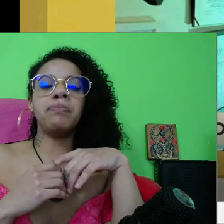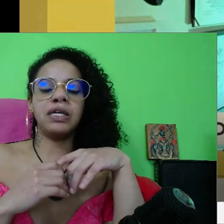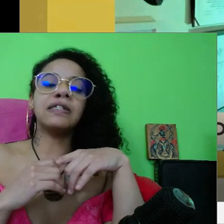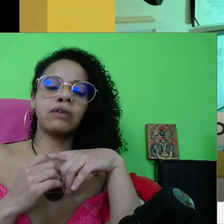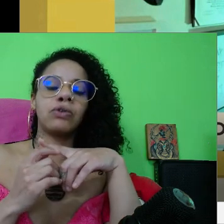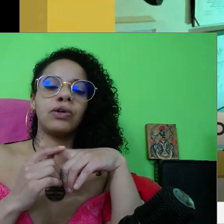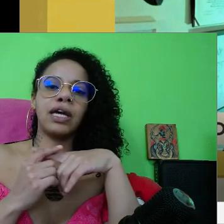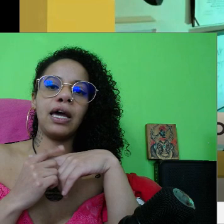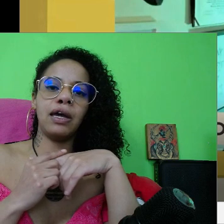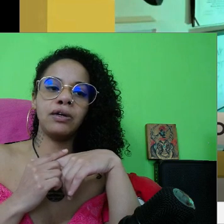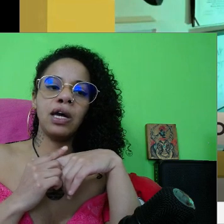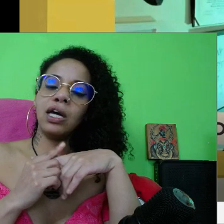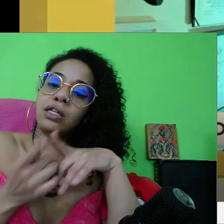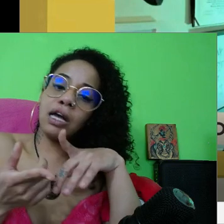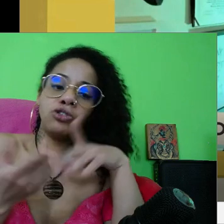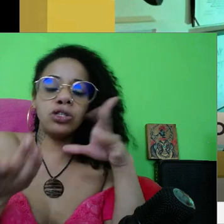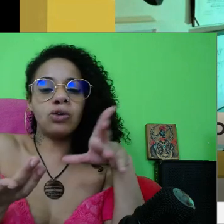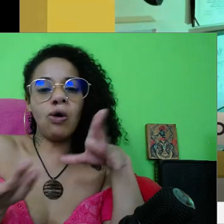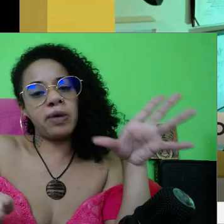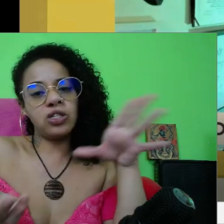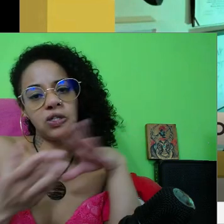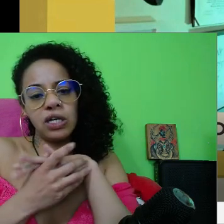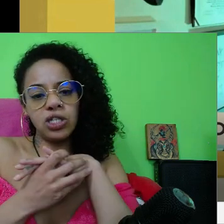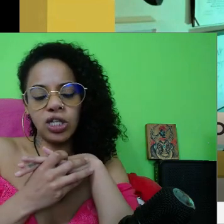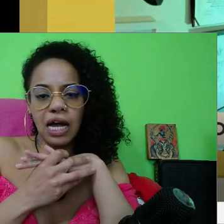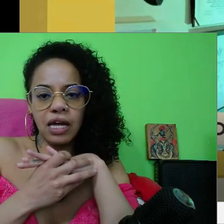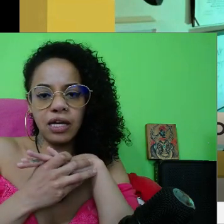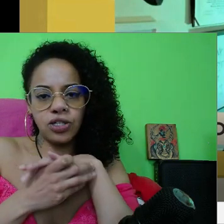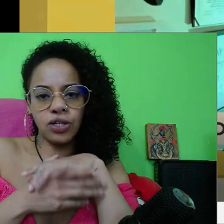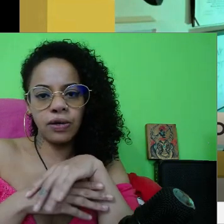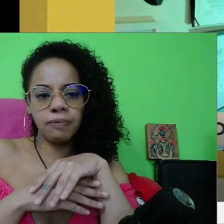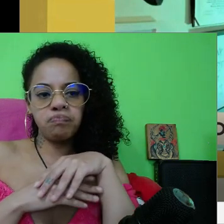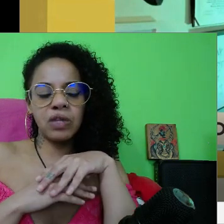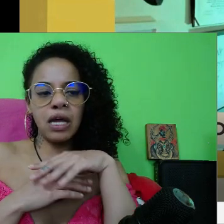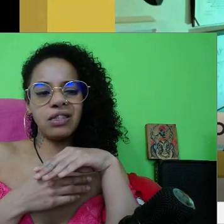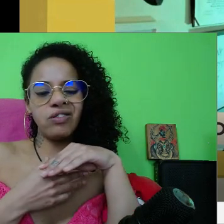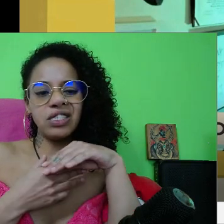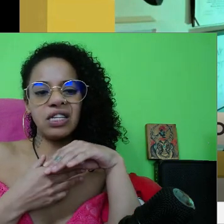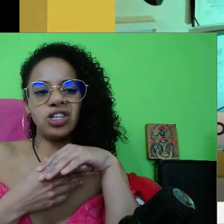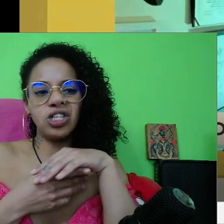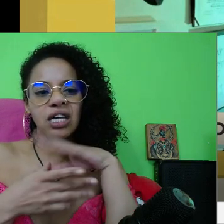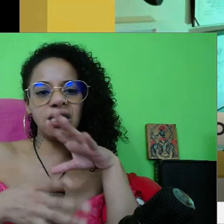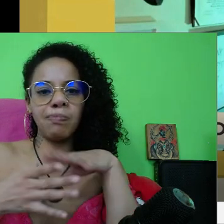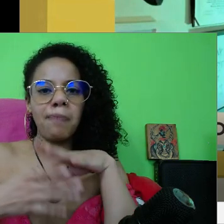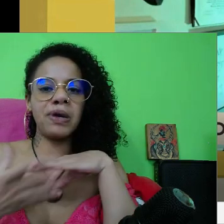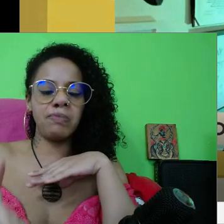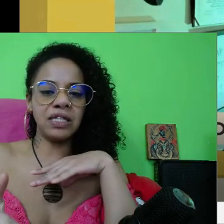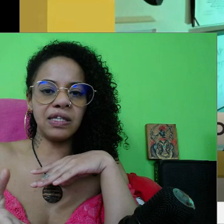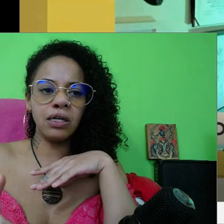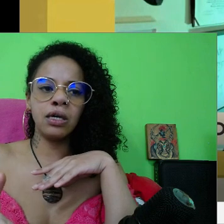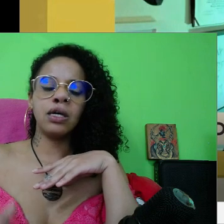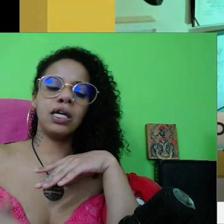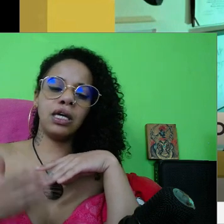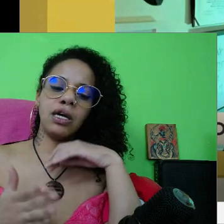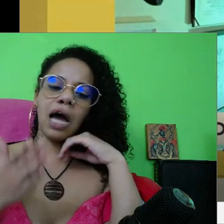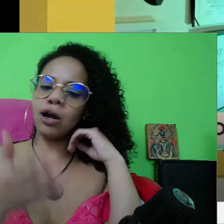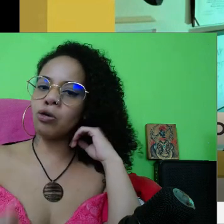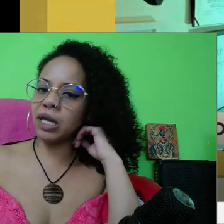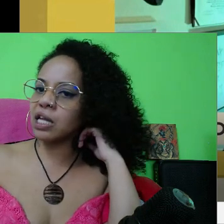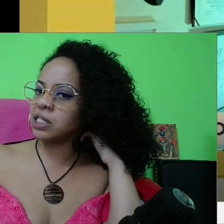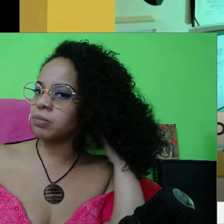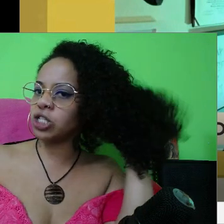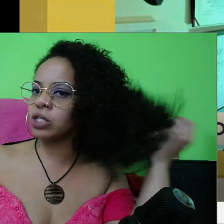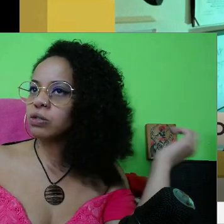essa foi a premissa que eu coloquei então desculpa desonestidade né então assim a gente tem que saber a premissa e